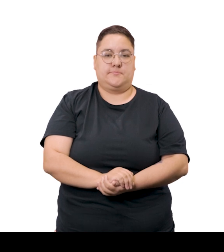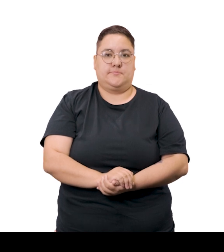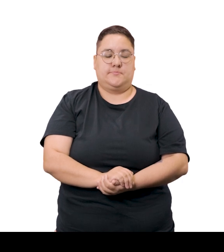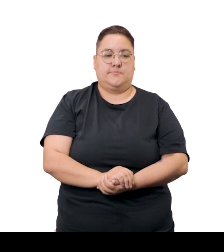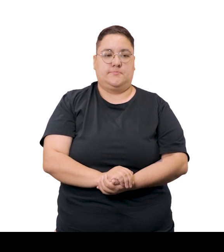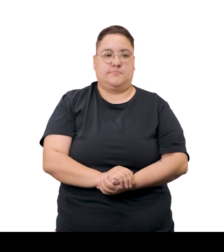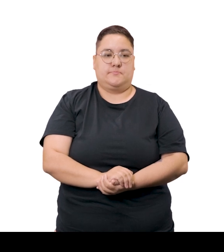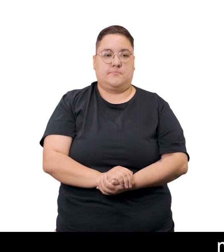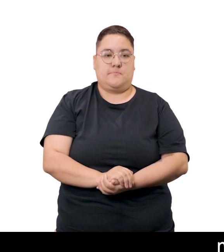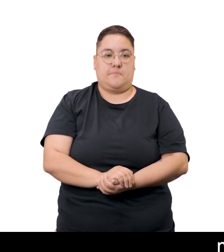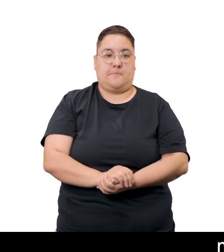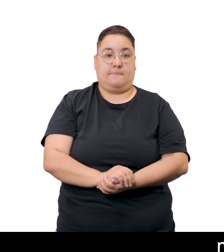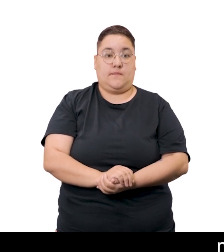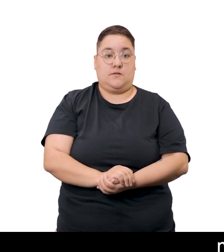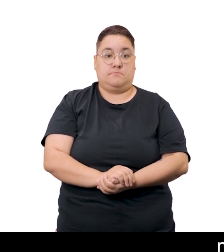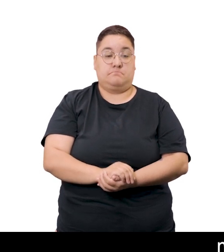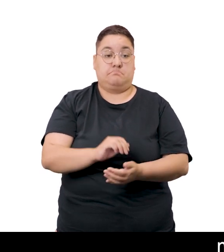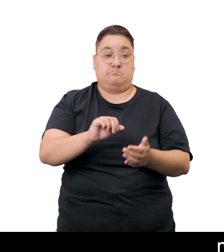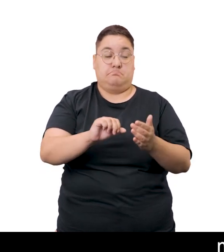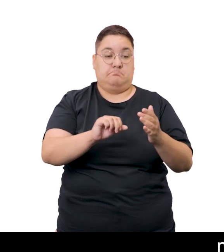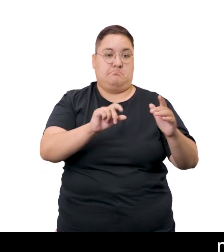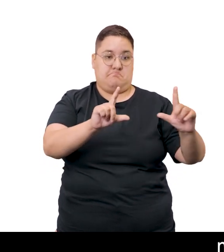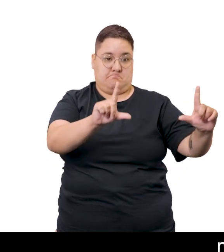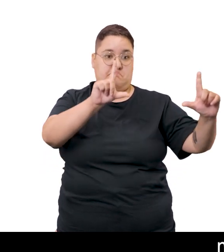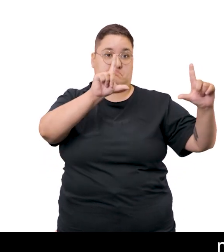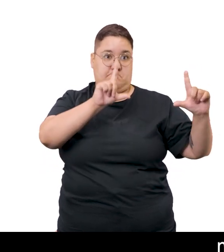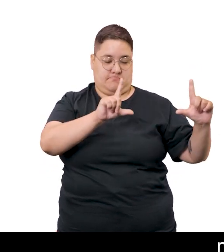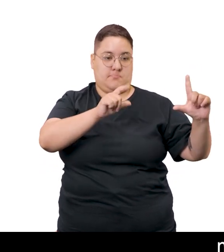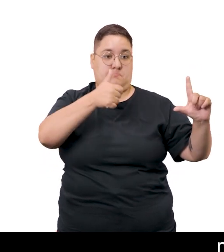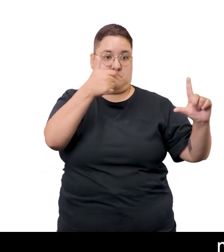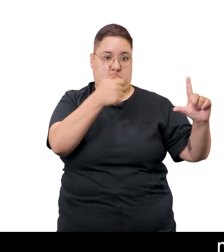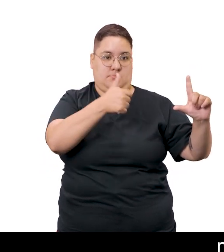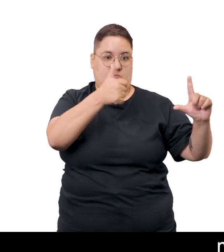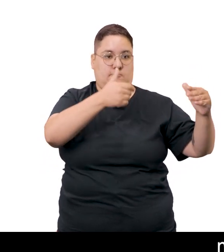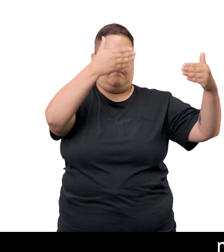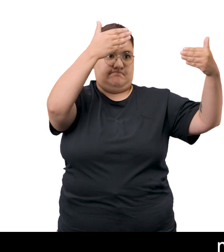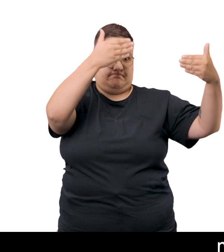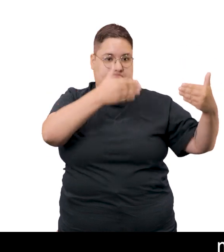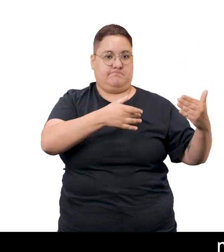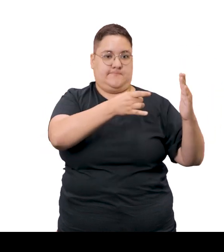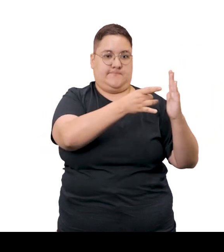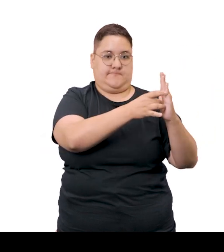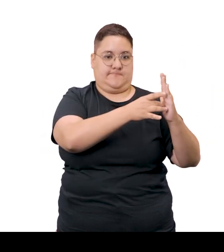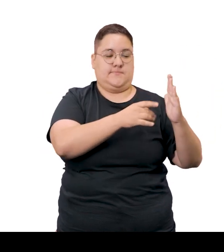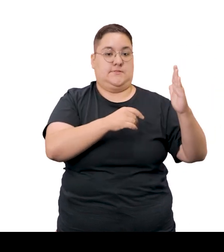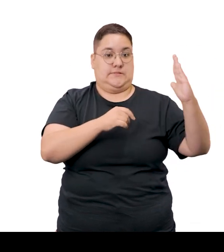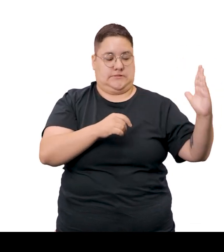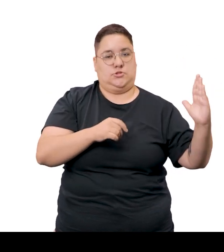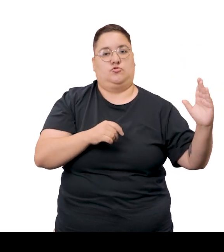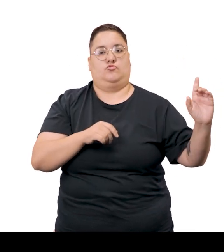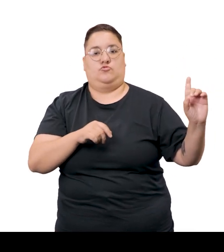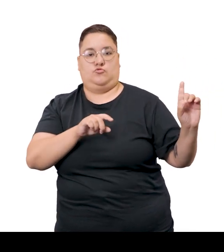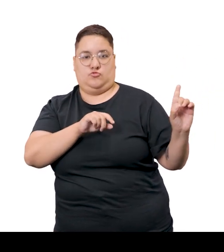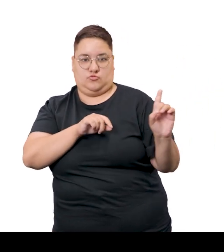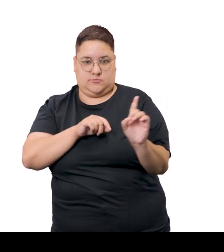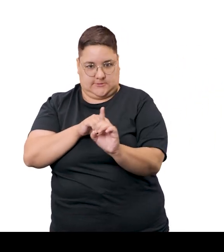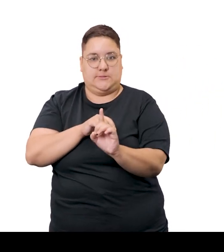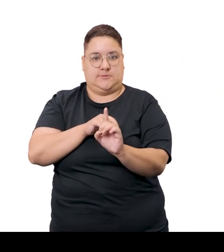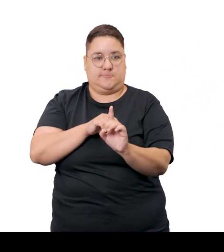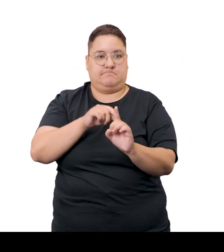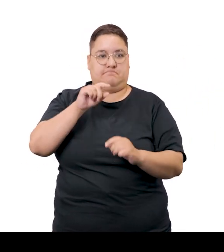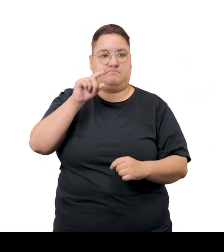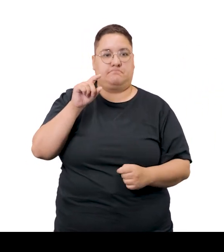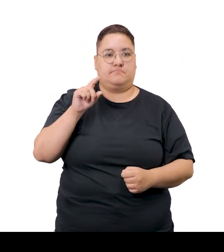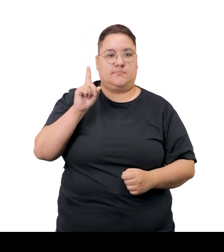O primeiro retrato, no segundo cavalete da esquerda para a direita, na primeira fileira, é Self-Portrait Red